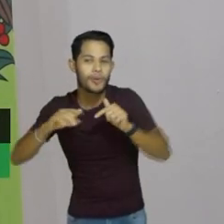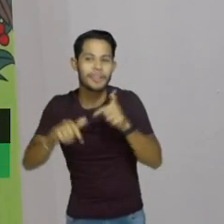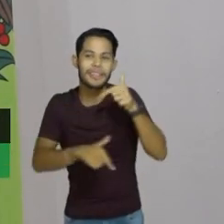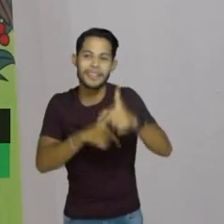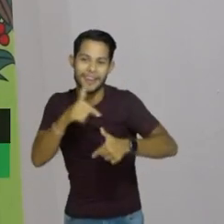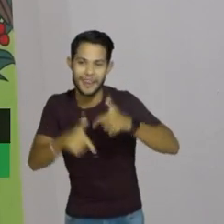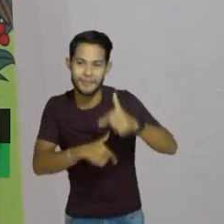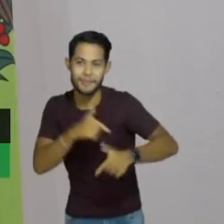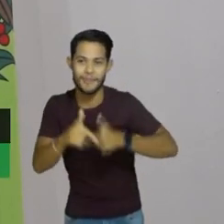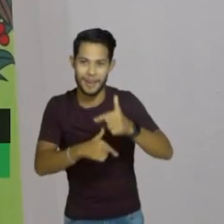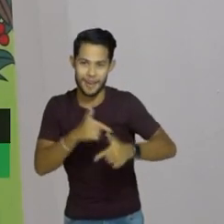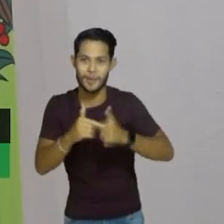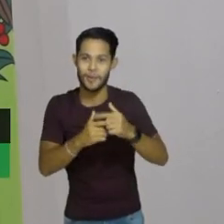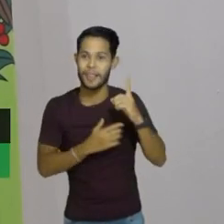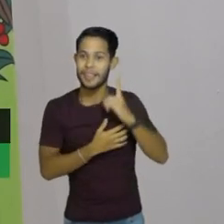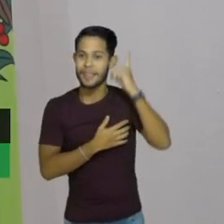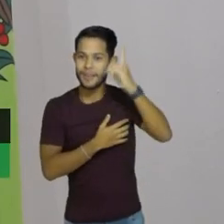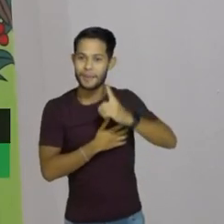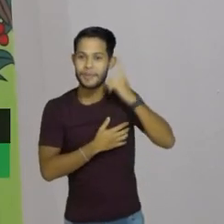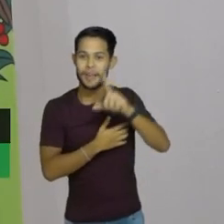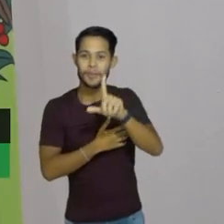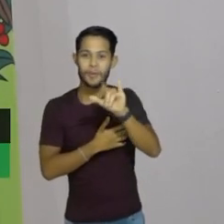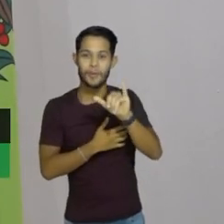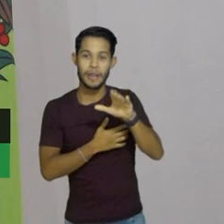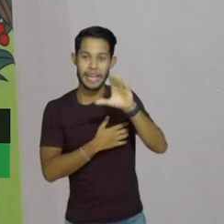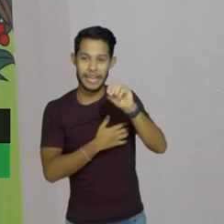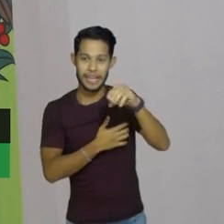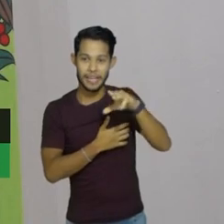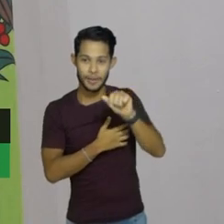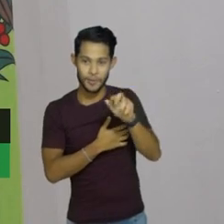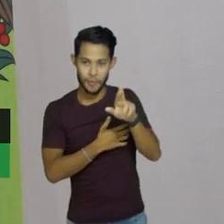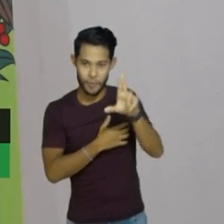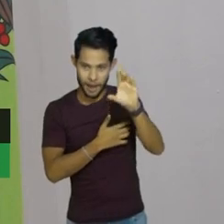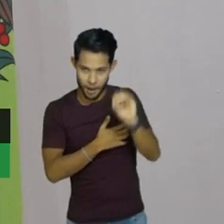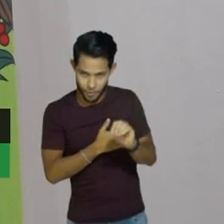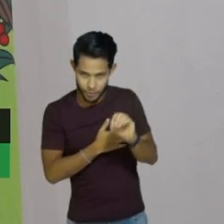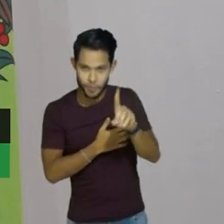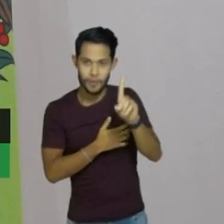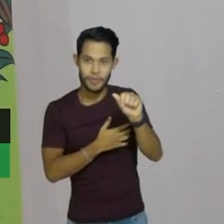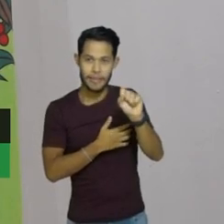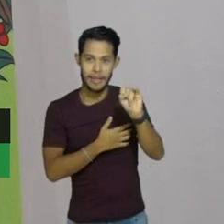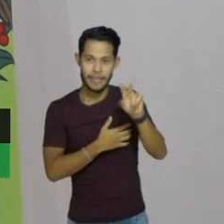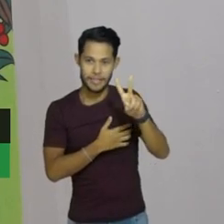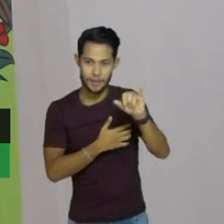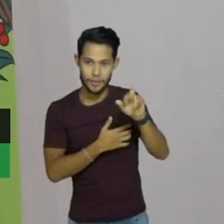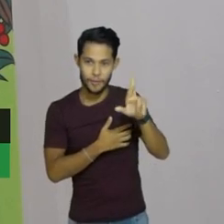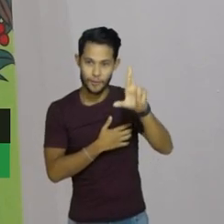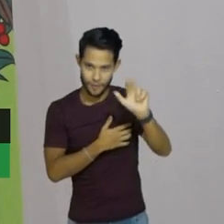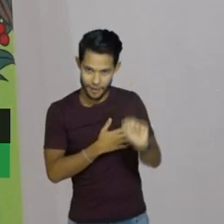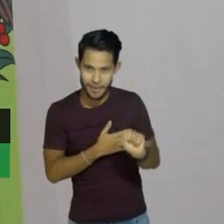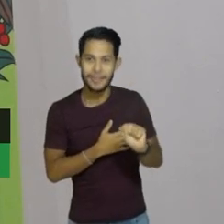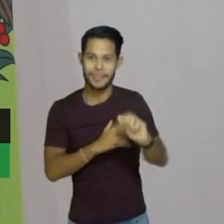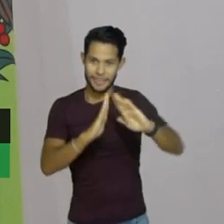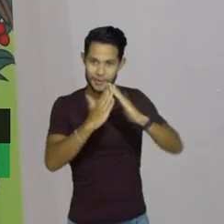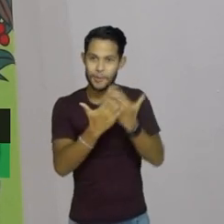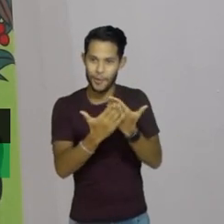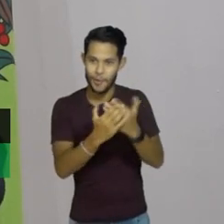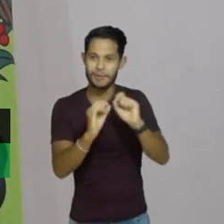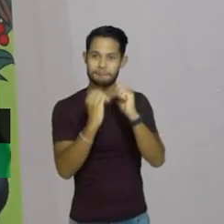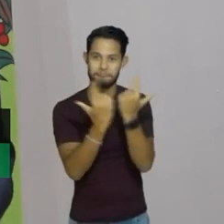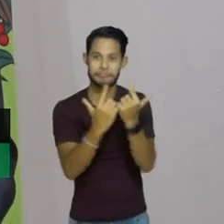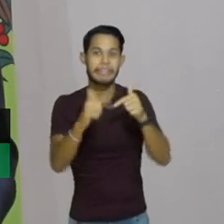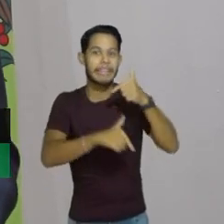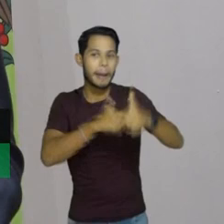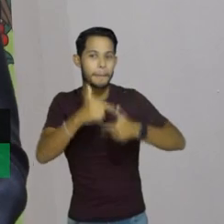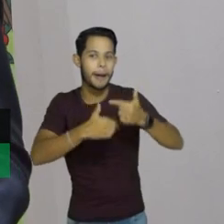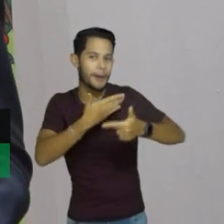Mauro da Silveira, da Assembleia Legislativa de Santa Catarina, tem atuado ao longo das últimas duas décadas. Eu enalteço aqui o papel da